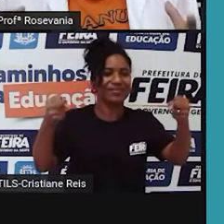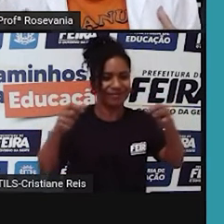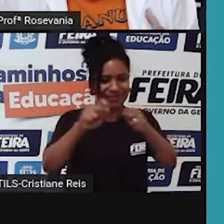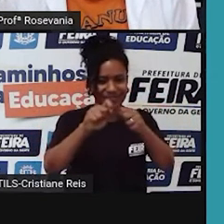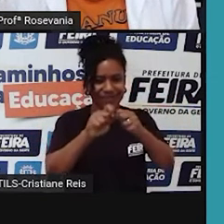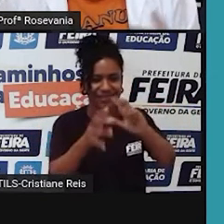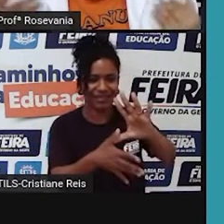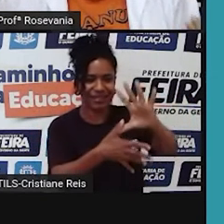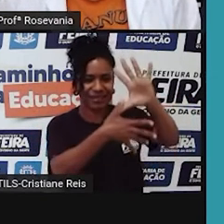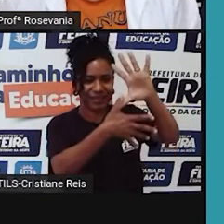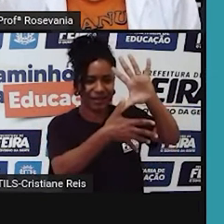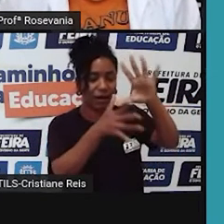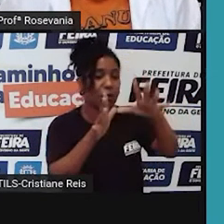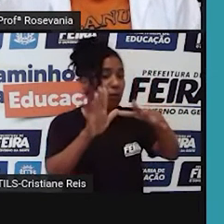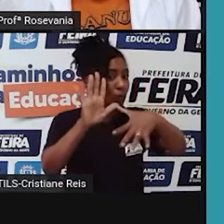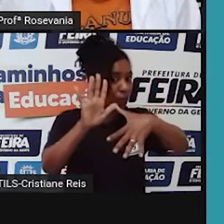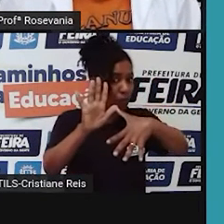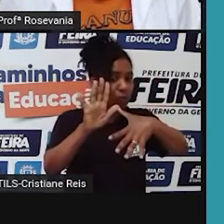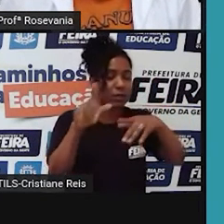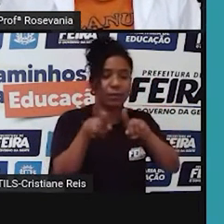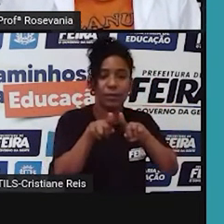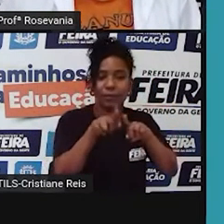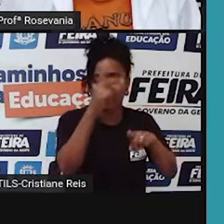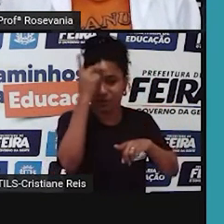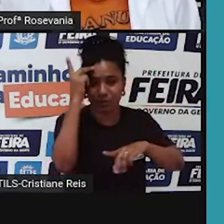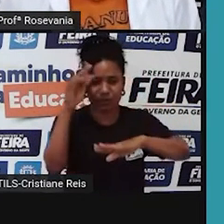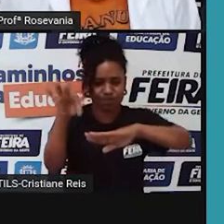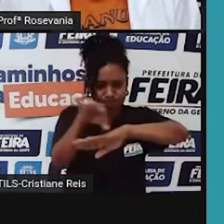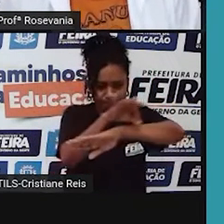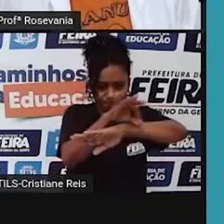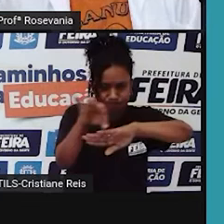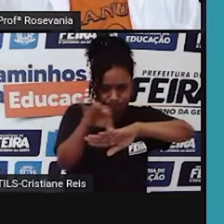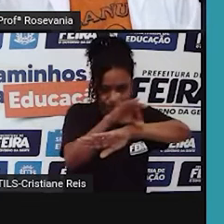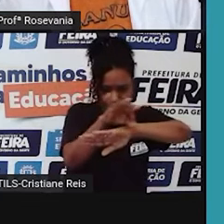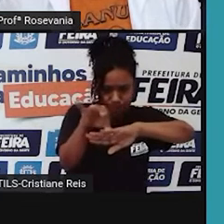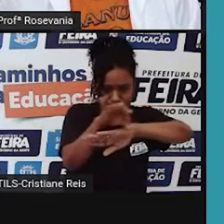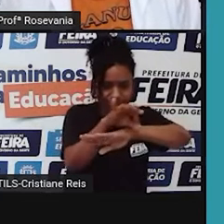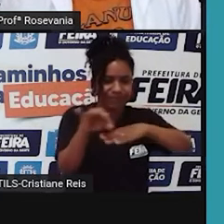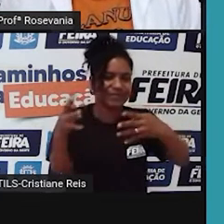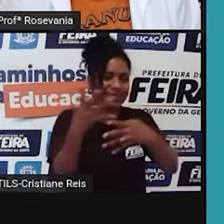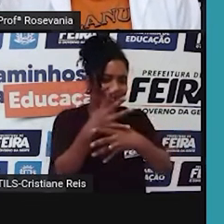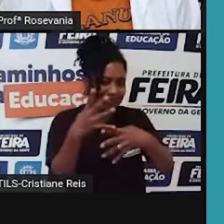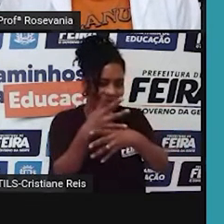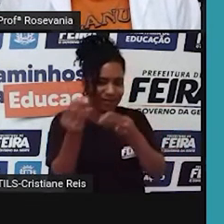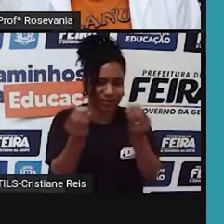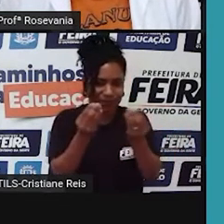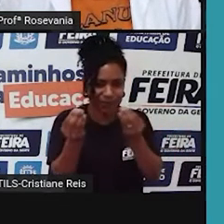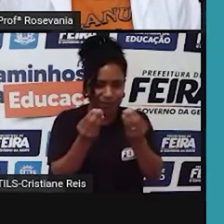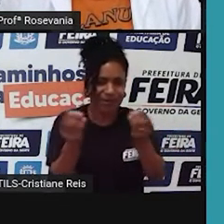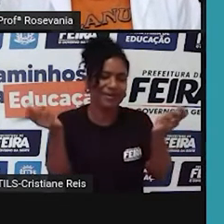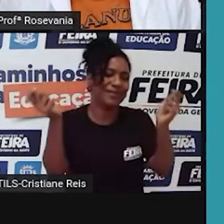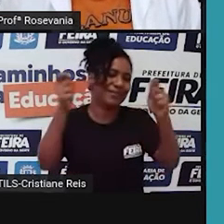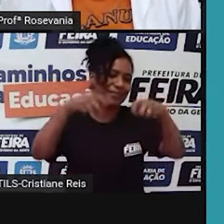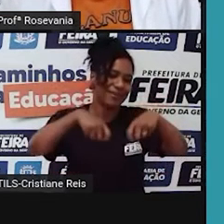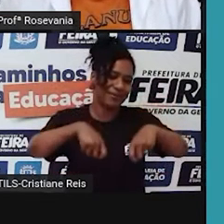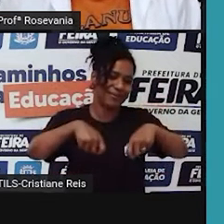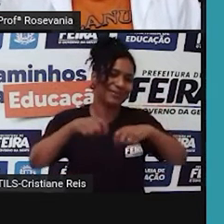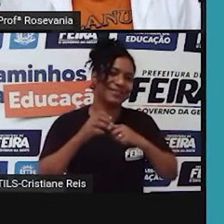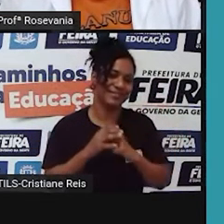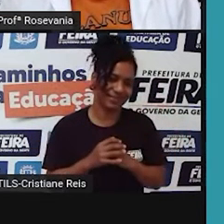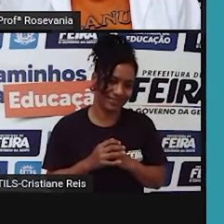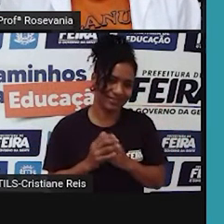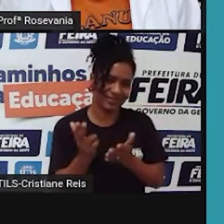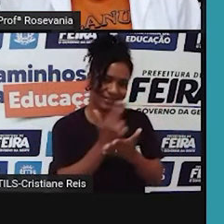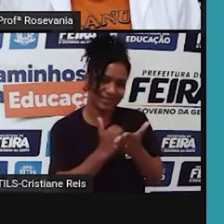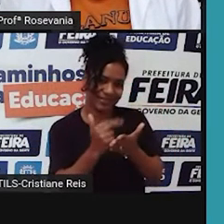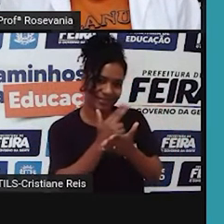as pessoas também, né, na hora de fazer as plantas, principalmente das cidades. Então, a gente tem essa representação aí